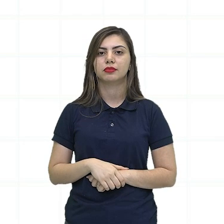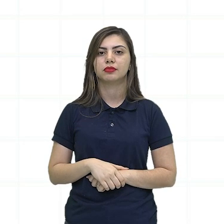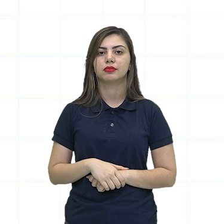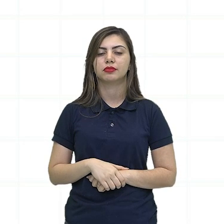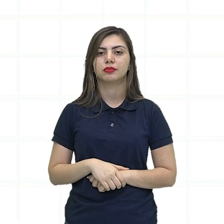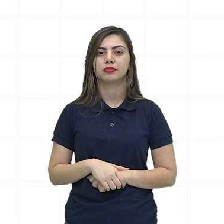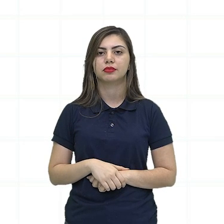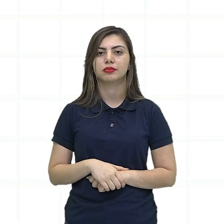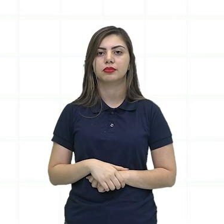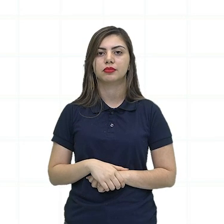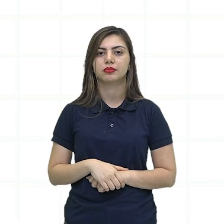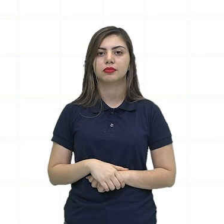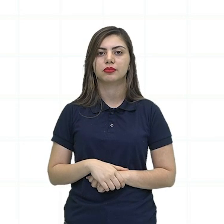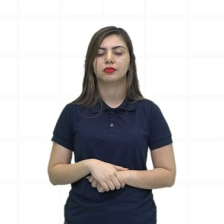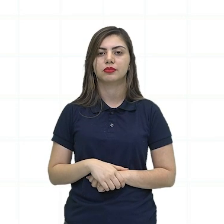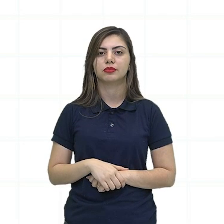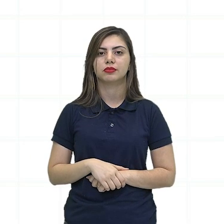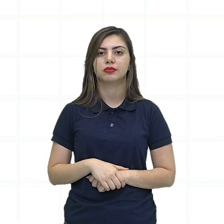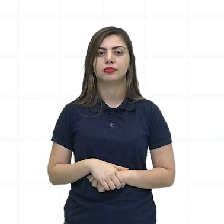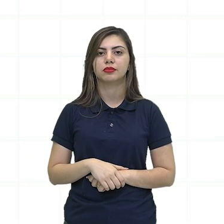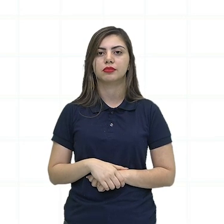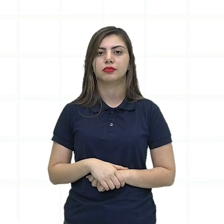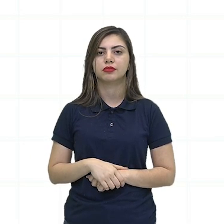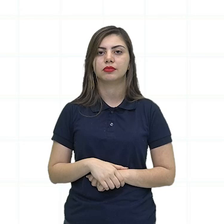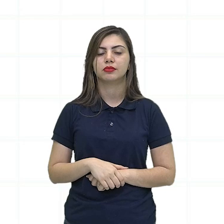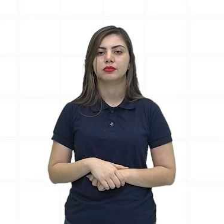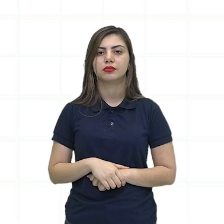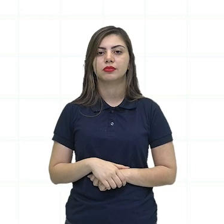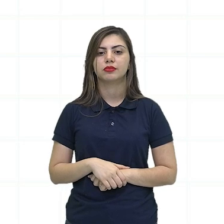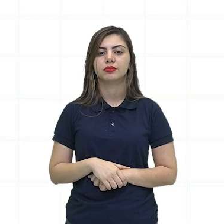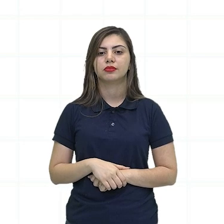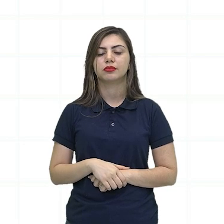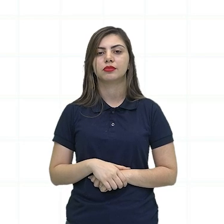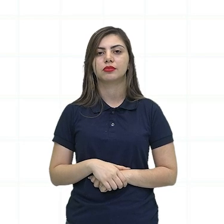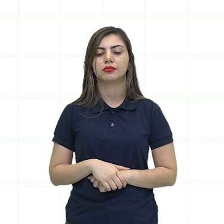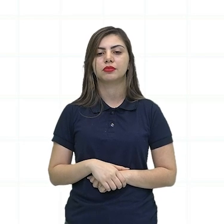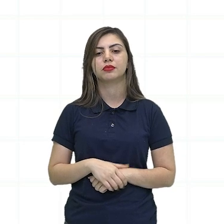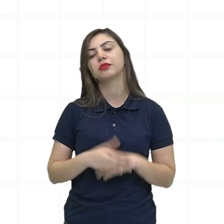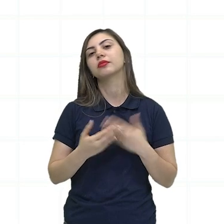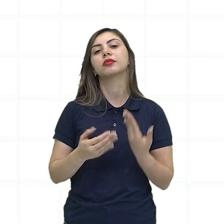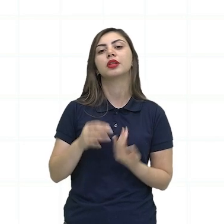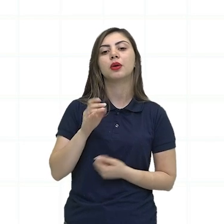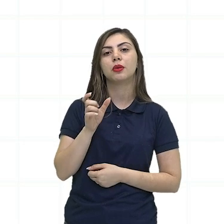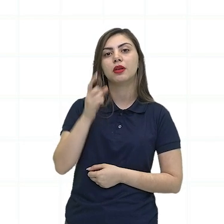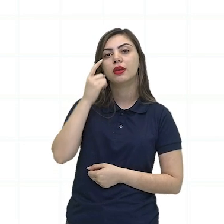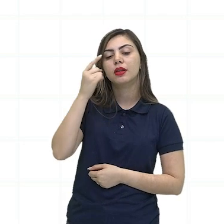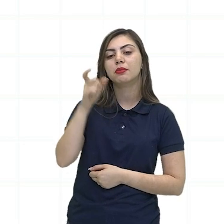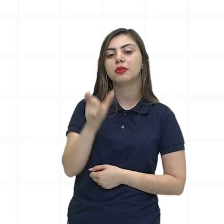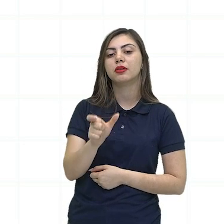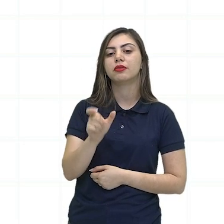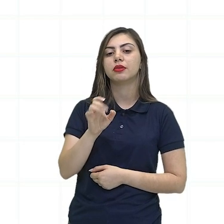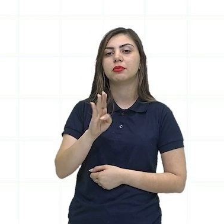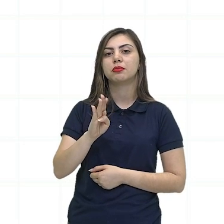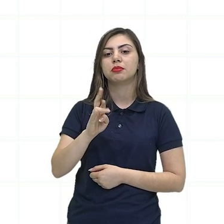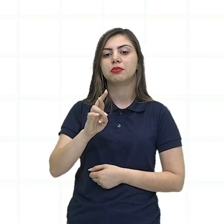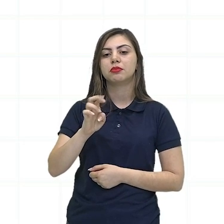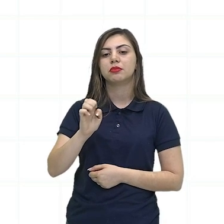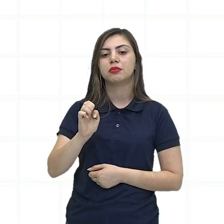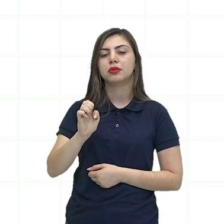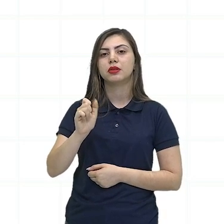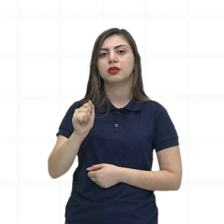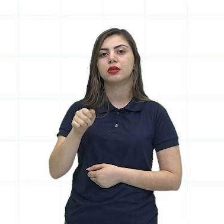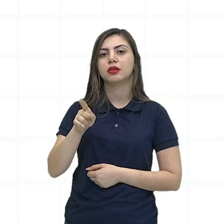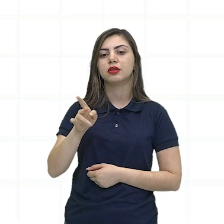for students to play during breaks, durante os intervalos. And a nice, e